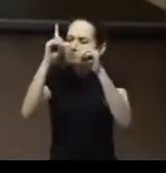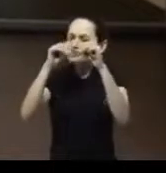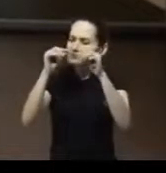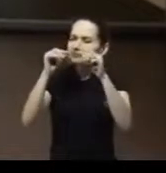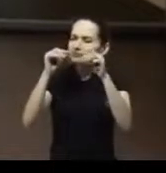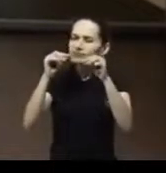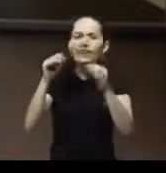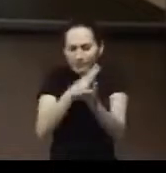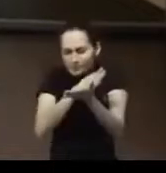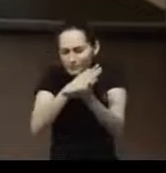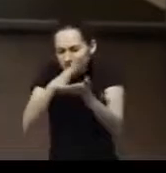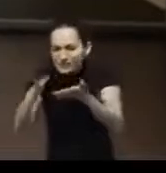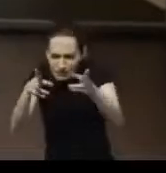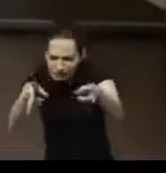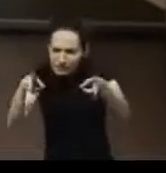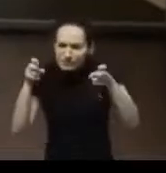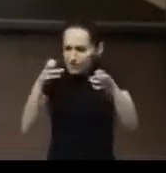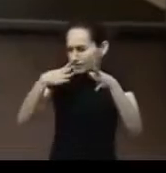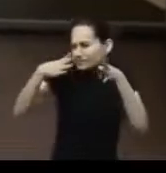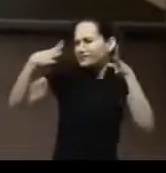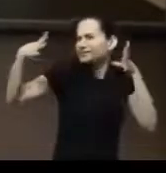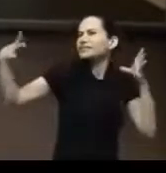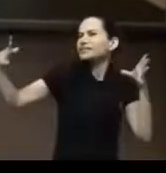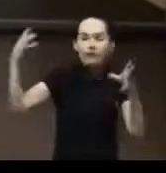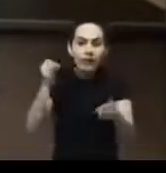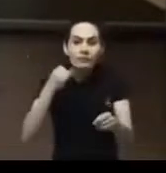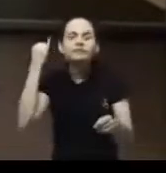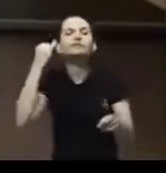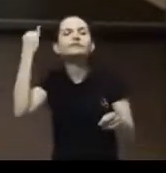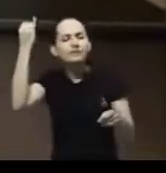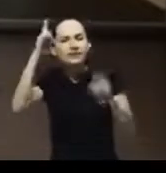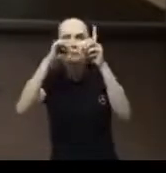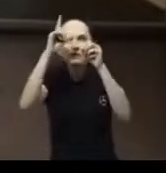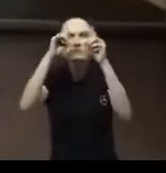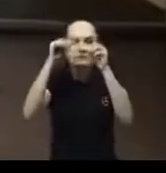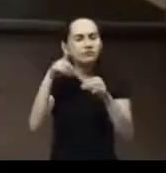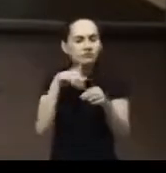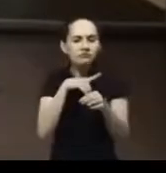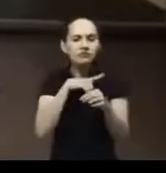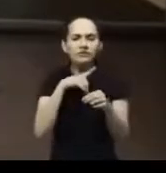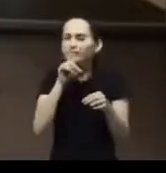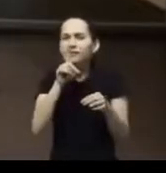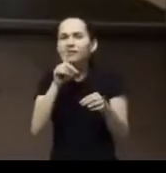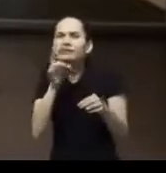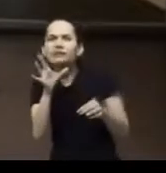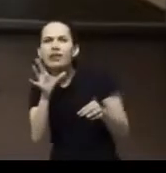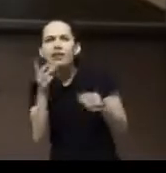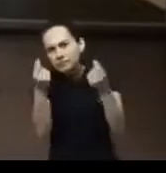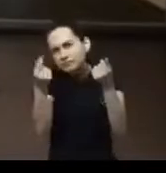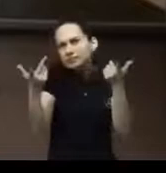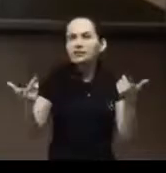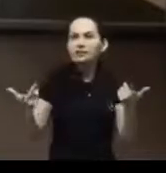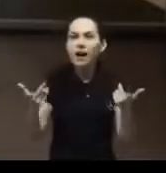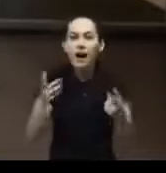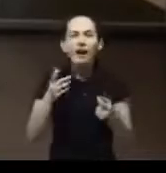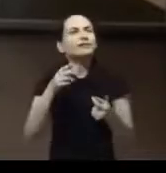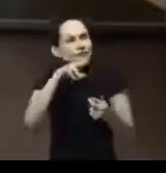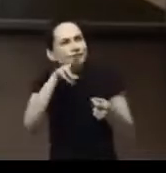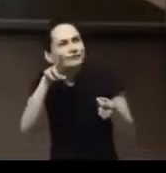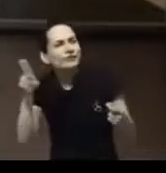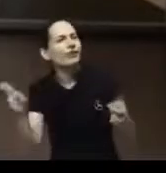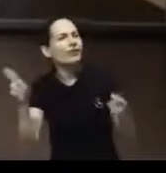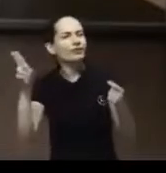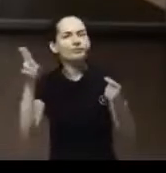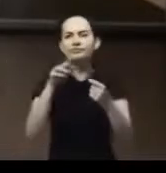Mercedes eu comecei a perceber o tamanho que ela tinha a relevância não só Econômica né mas a relevância quanto o